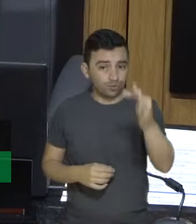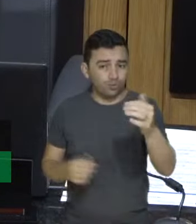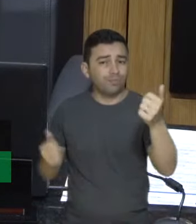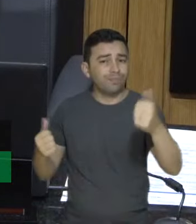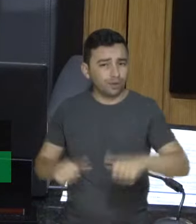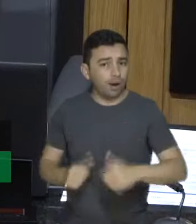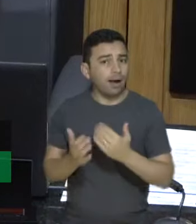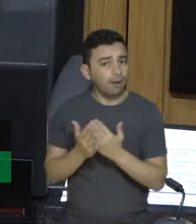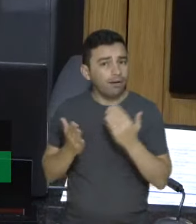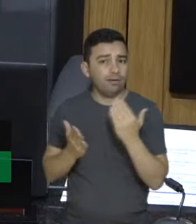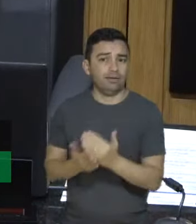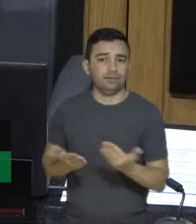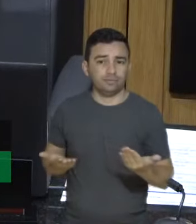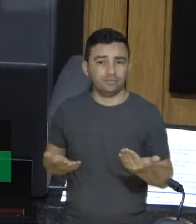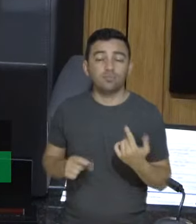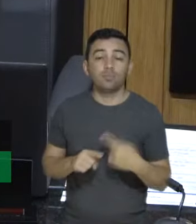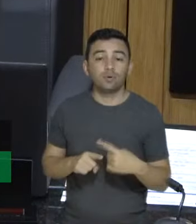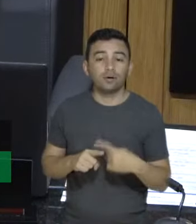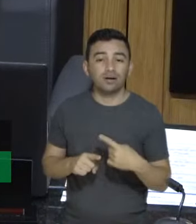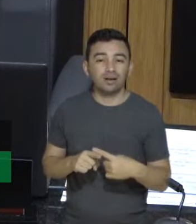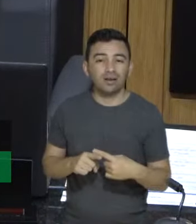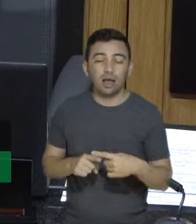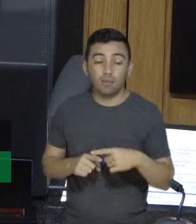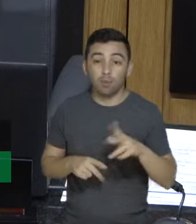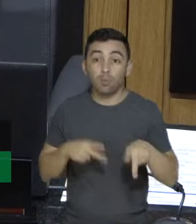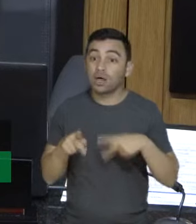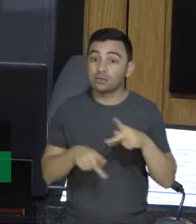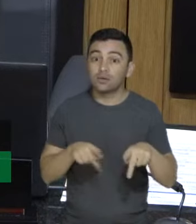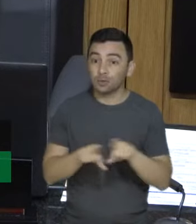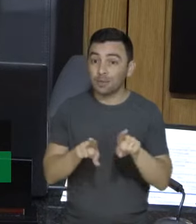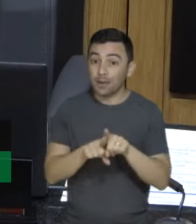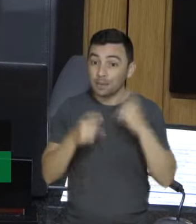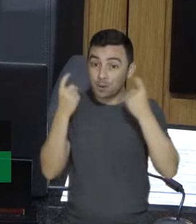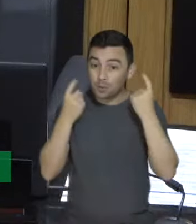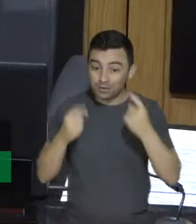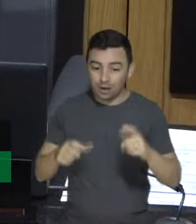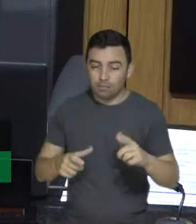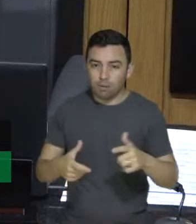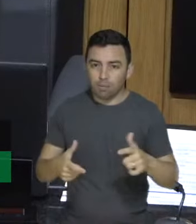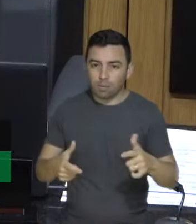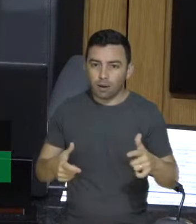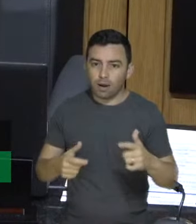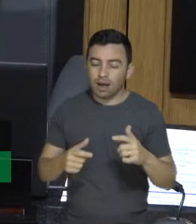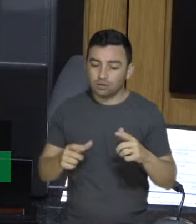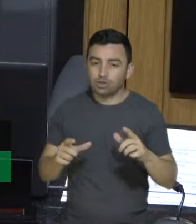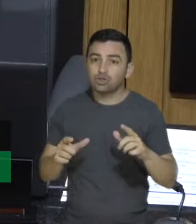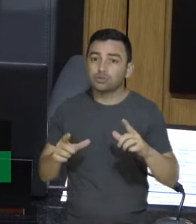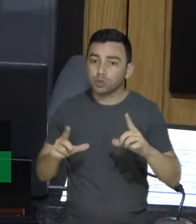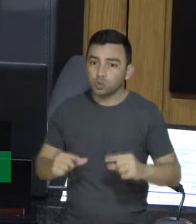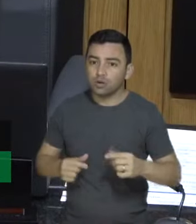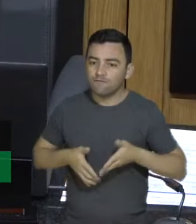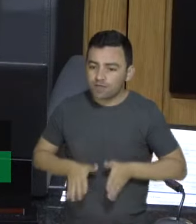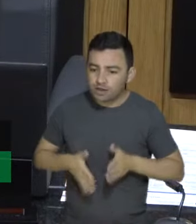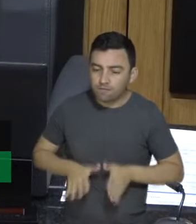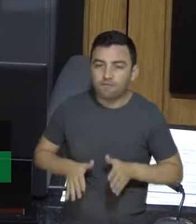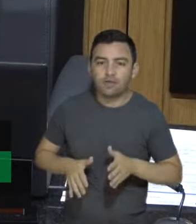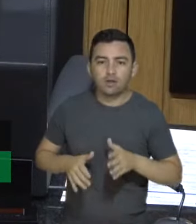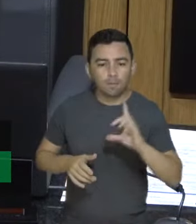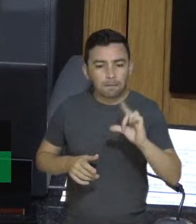até porque a questão populacional é uma preocupação realmente. As pessoas estão tendo menos filhos e a população realmente